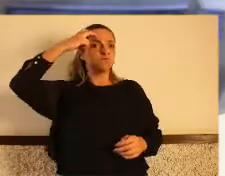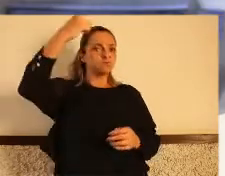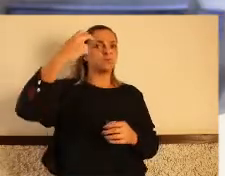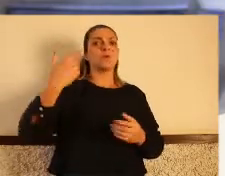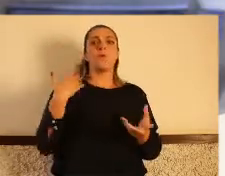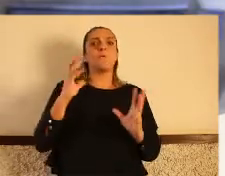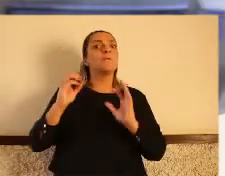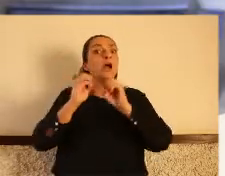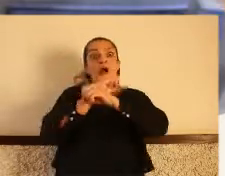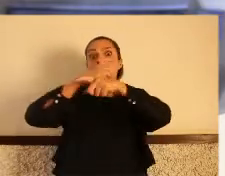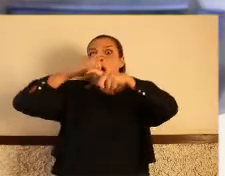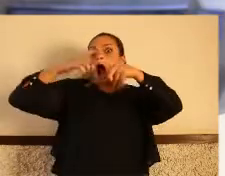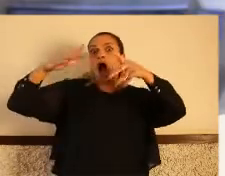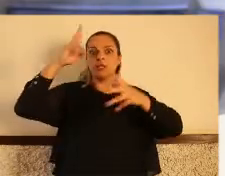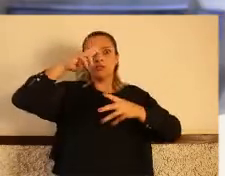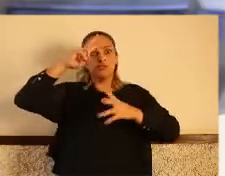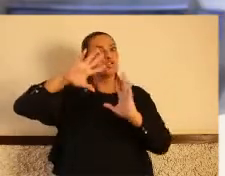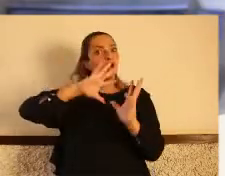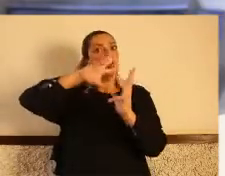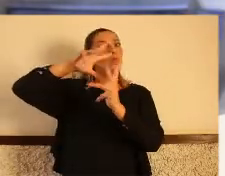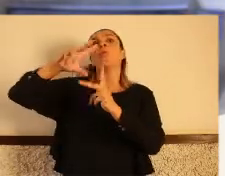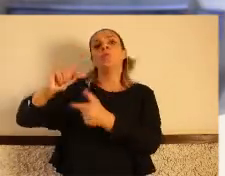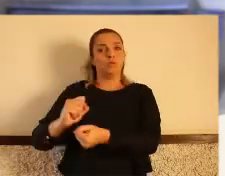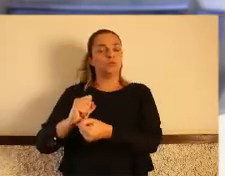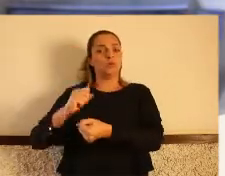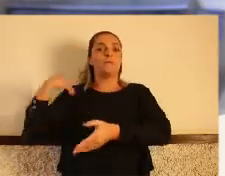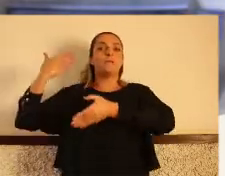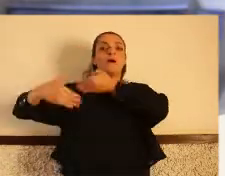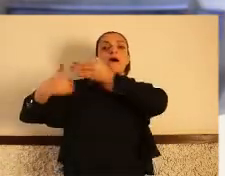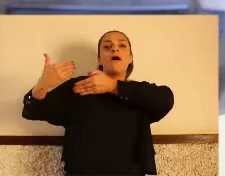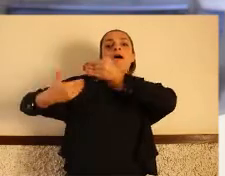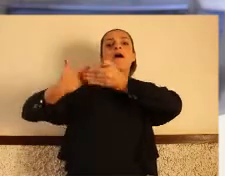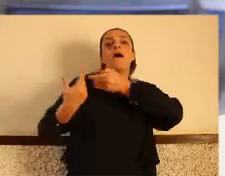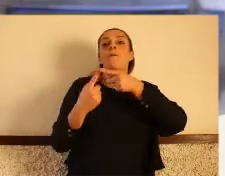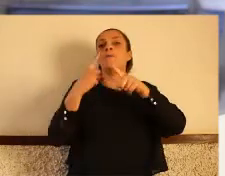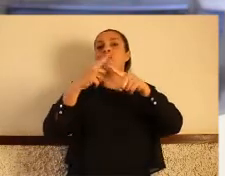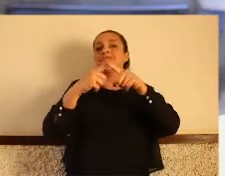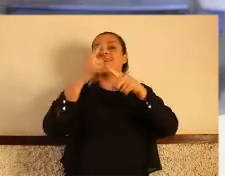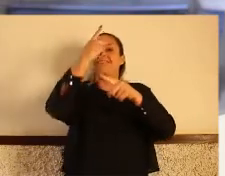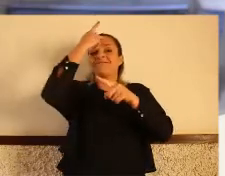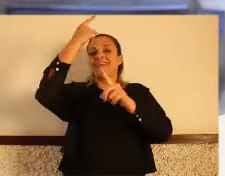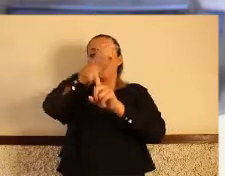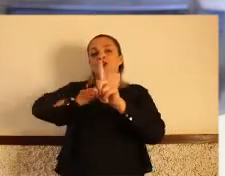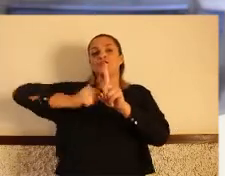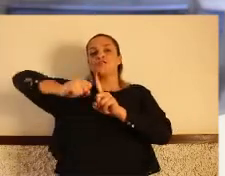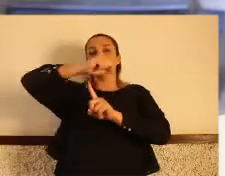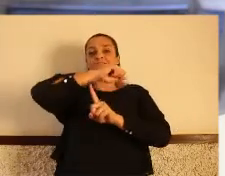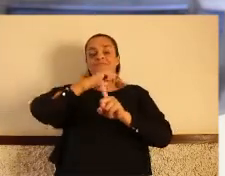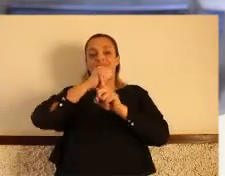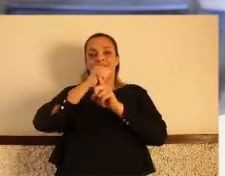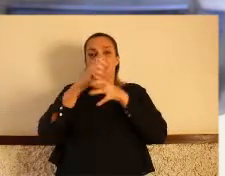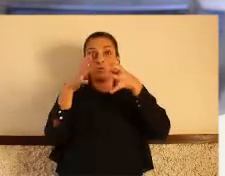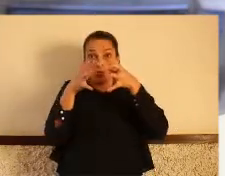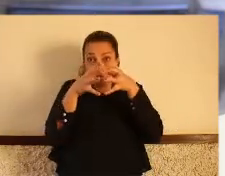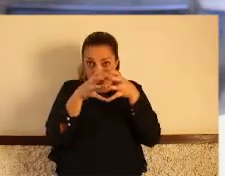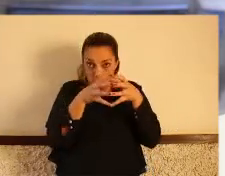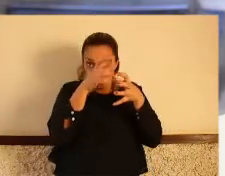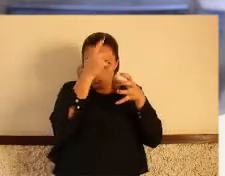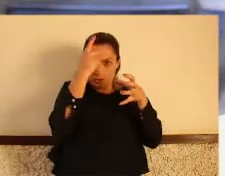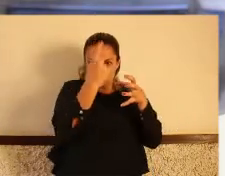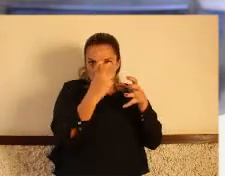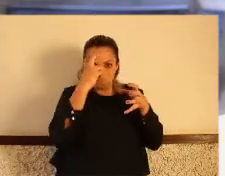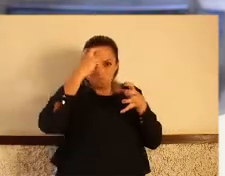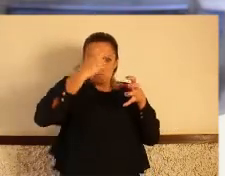intelectual tão grande para a história? Porque você tem nessa sociedade um grupo